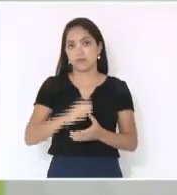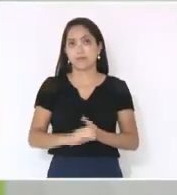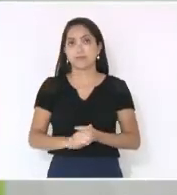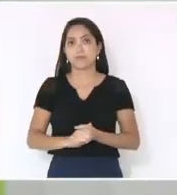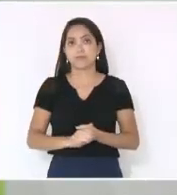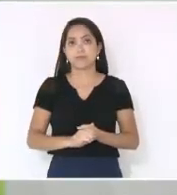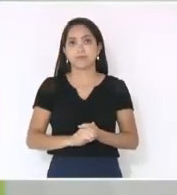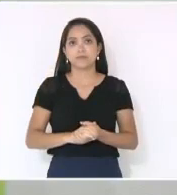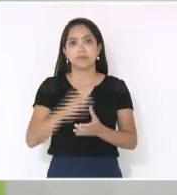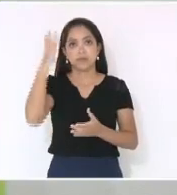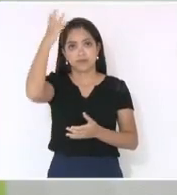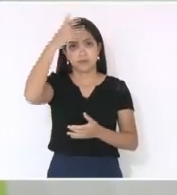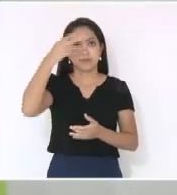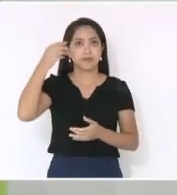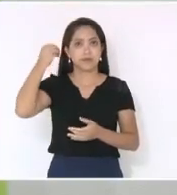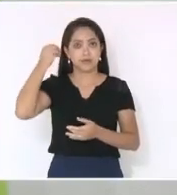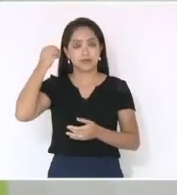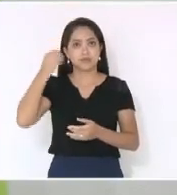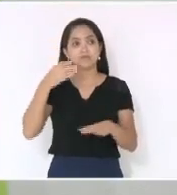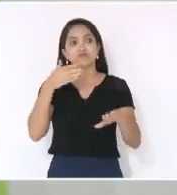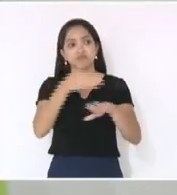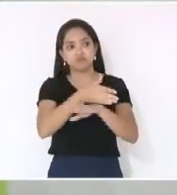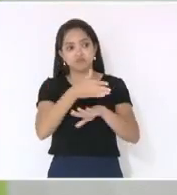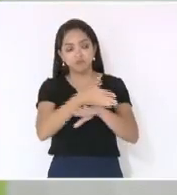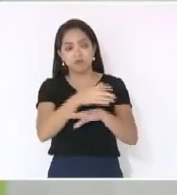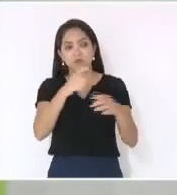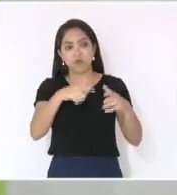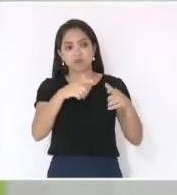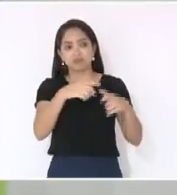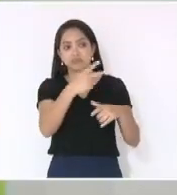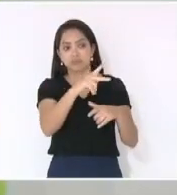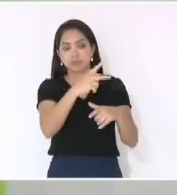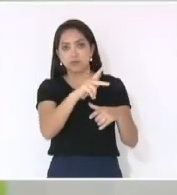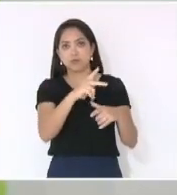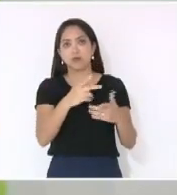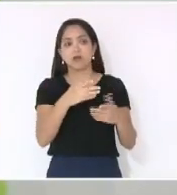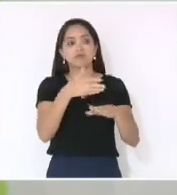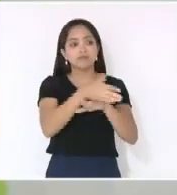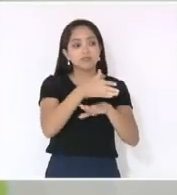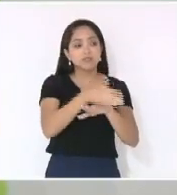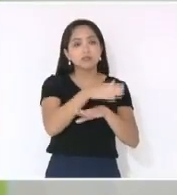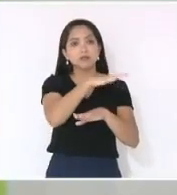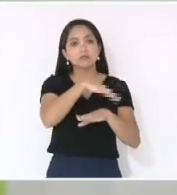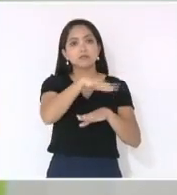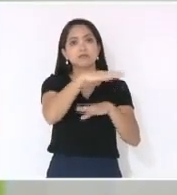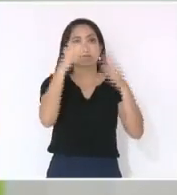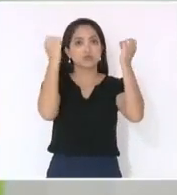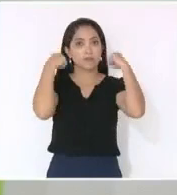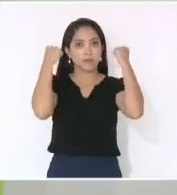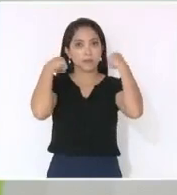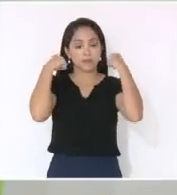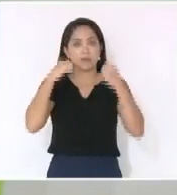deputada Caminati, vou estar na sua terra esse final de semana que vem, visitando Chapecó.